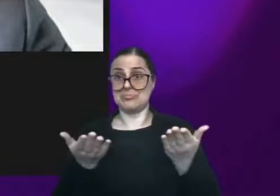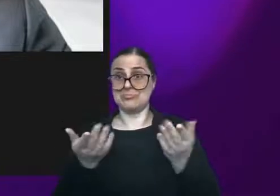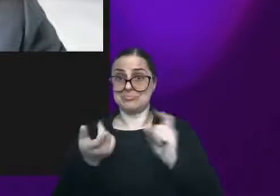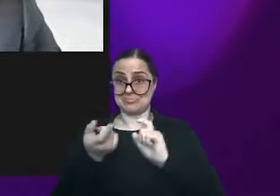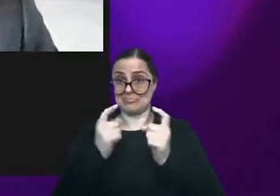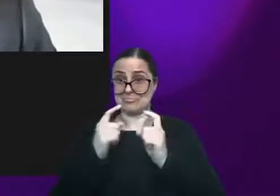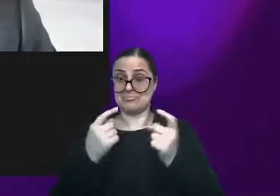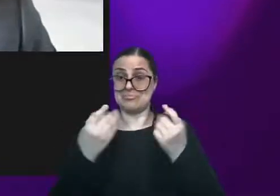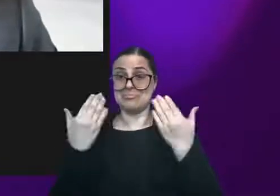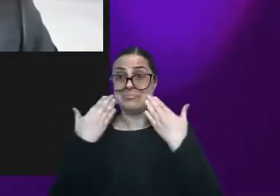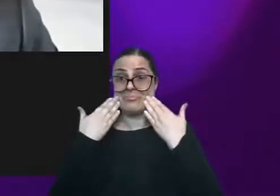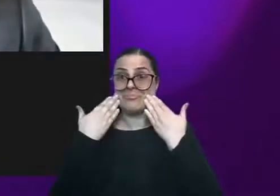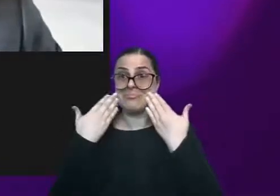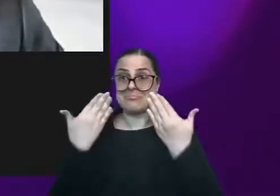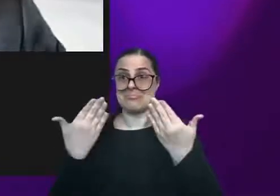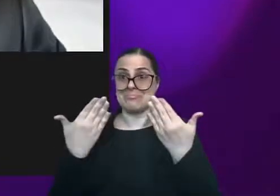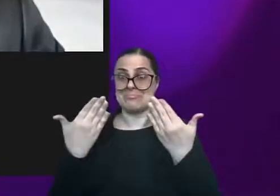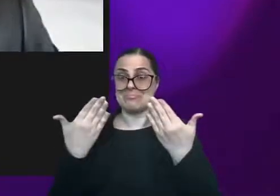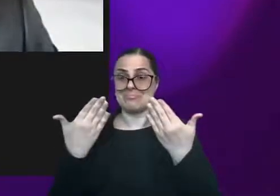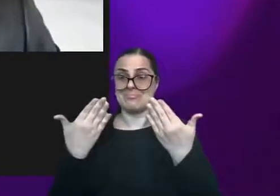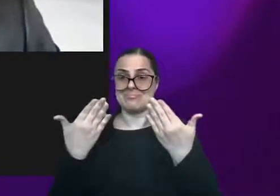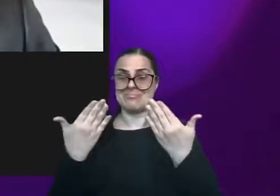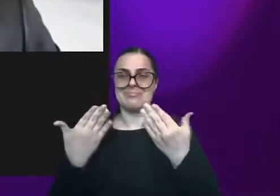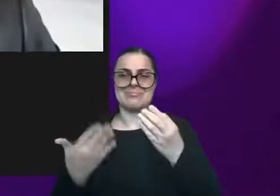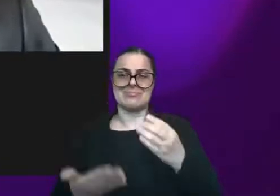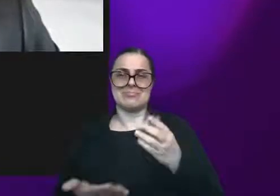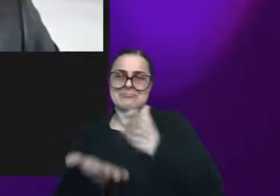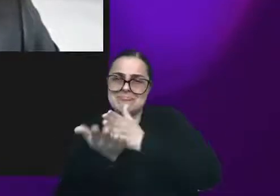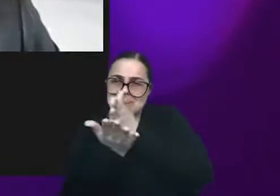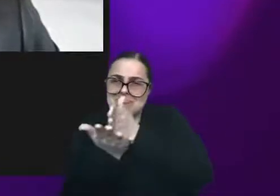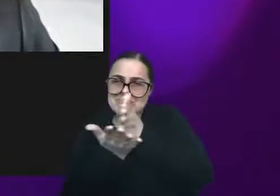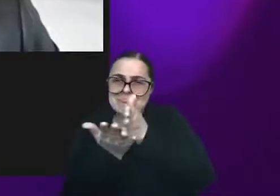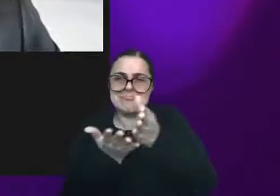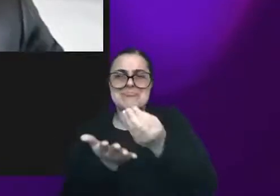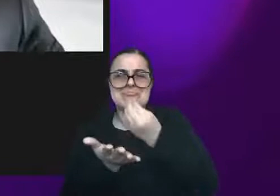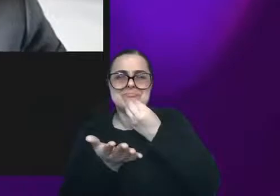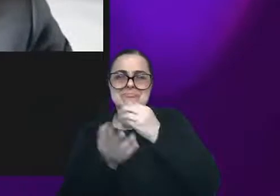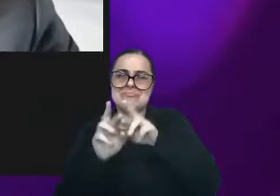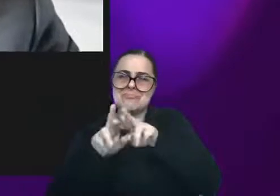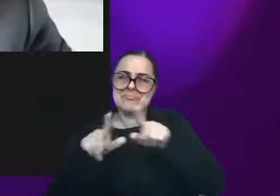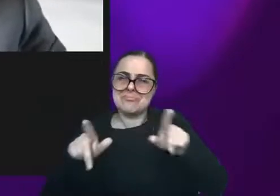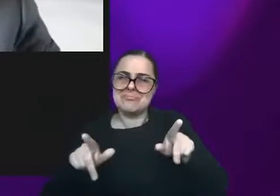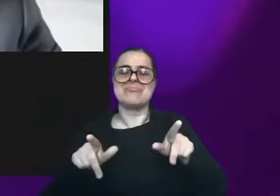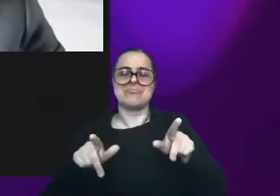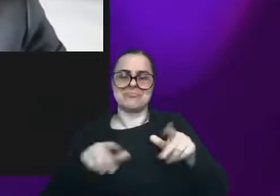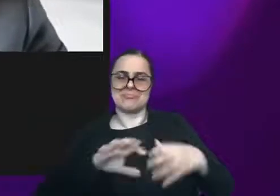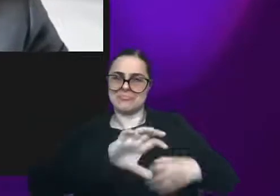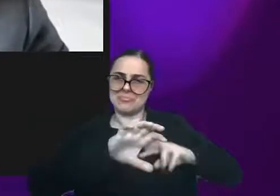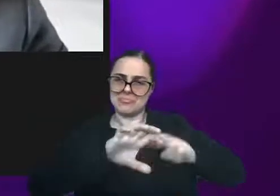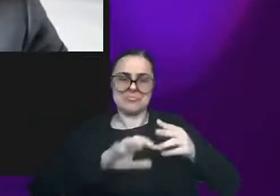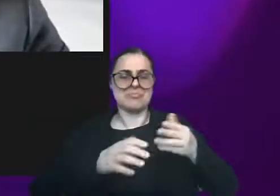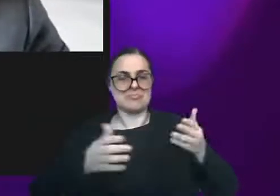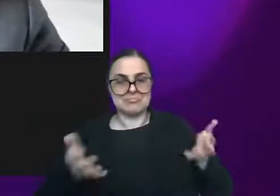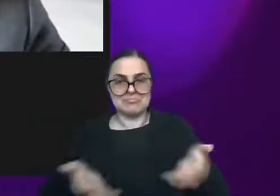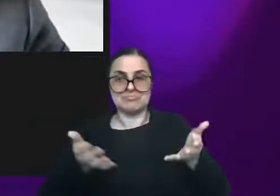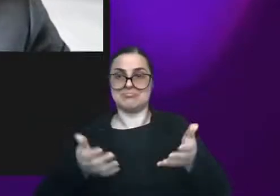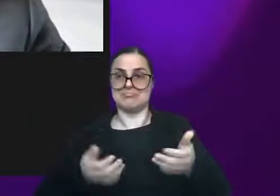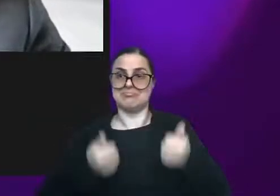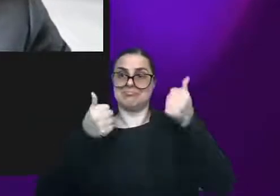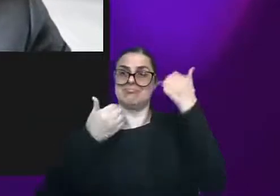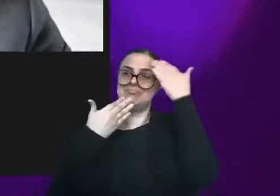as várias possibilidades e desenvolvimento que a gente tem do transplante nessa área. Muito obrigado a